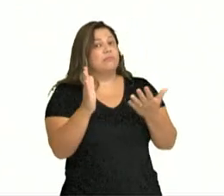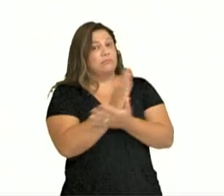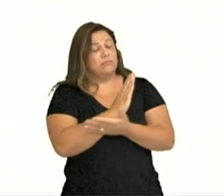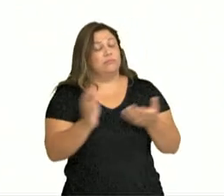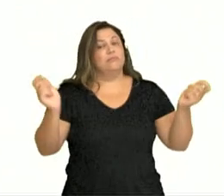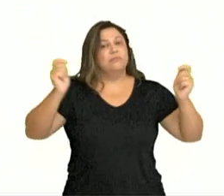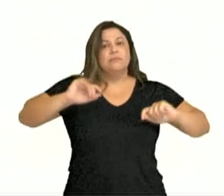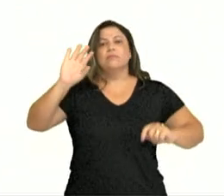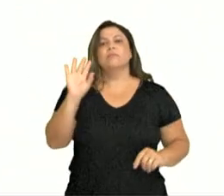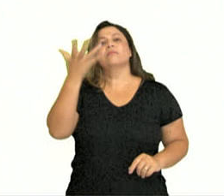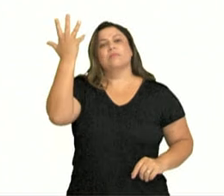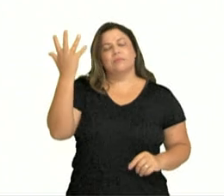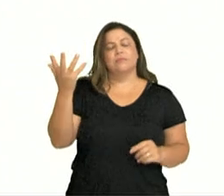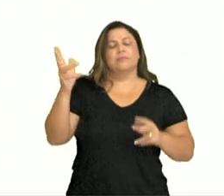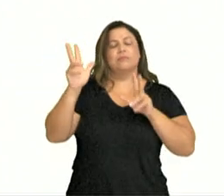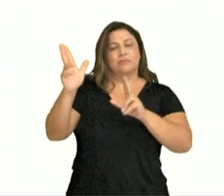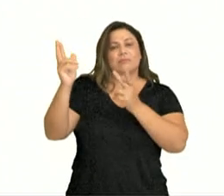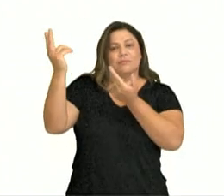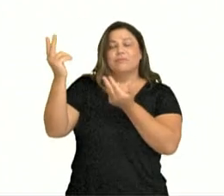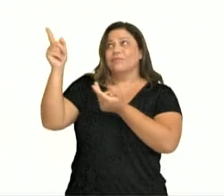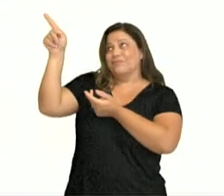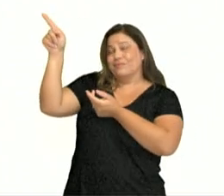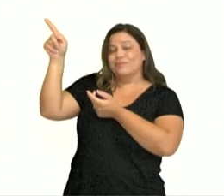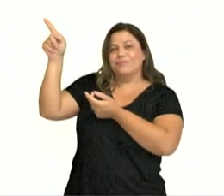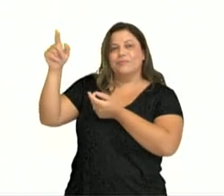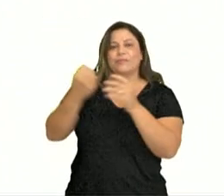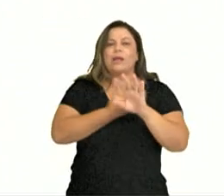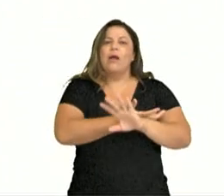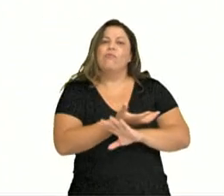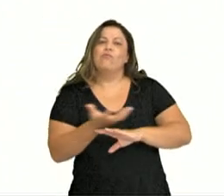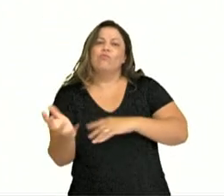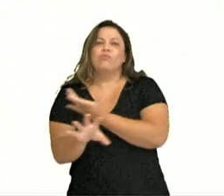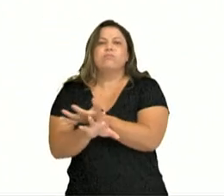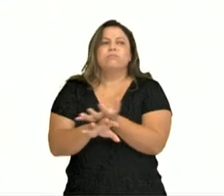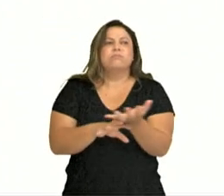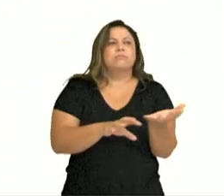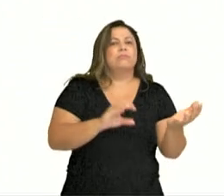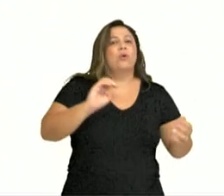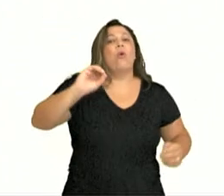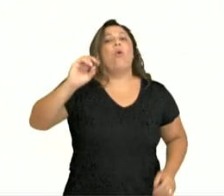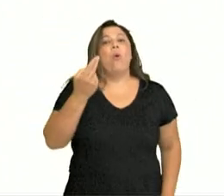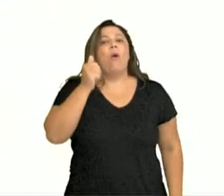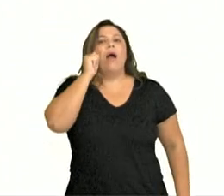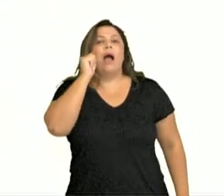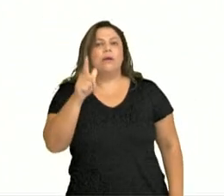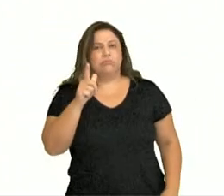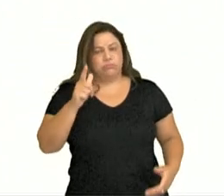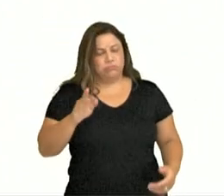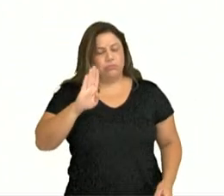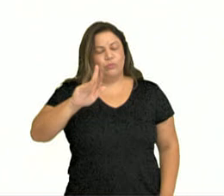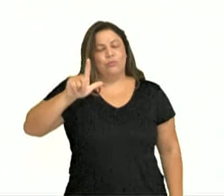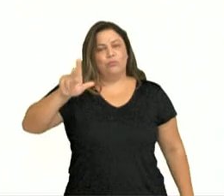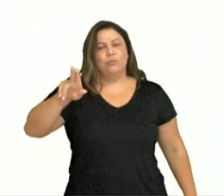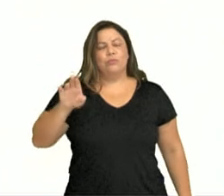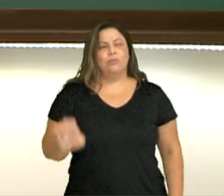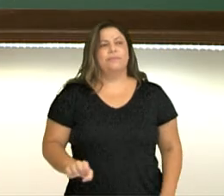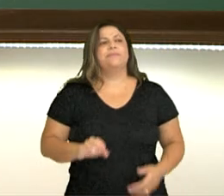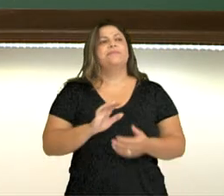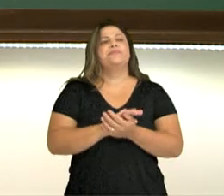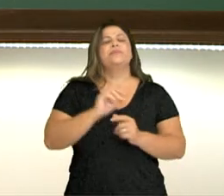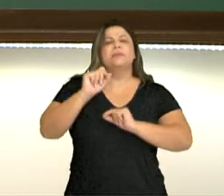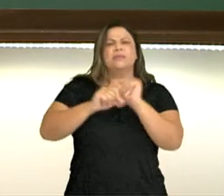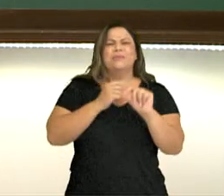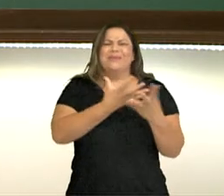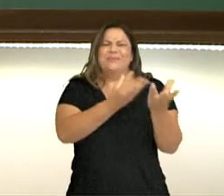pode acontecer como essa imagem, que nós chamamos de floração ou bloom. Então, o que é isso? Por conta do excesso de matéria